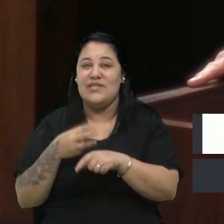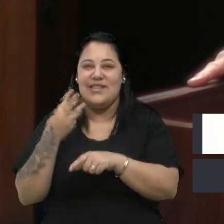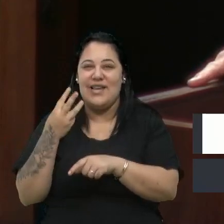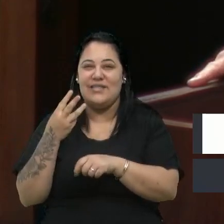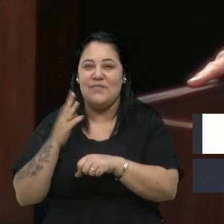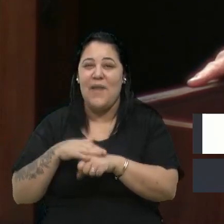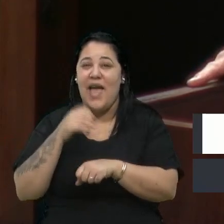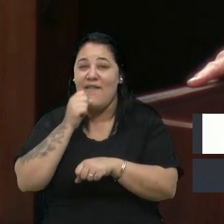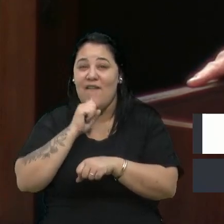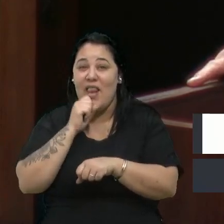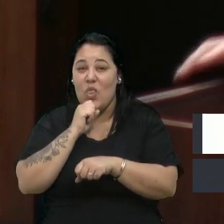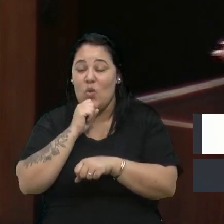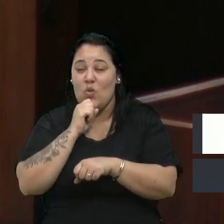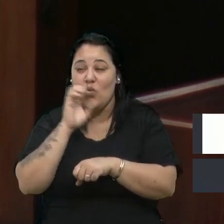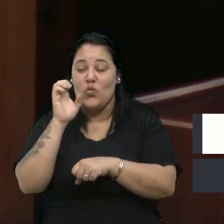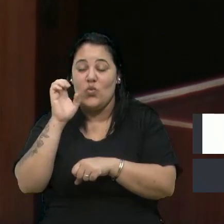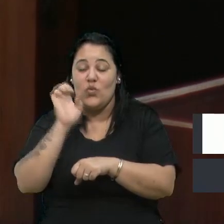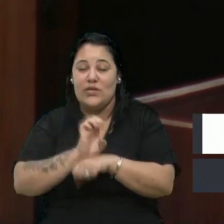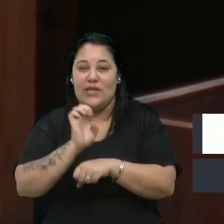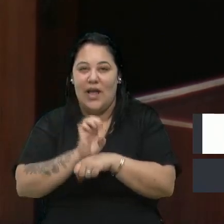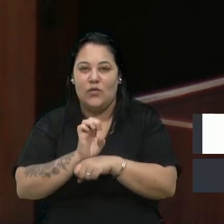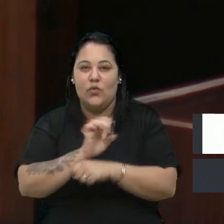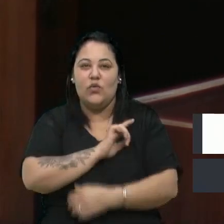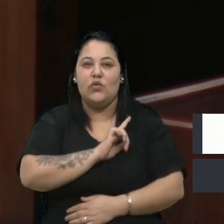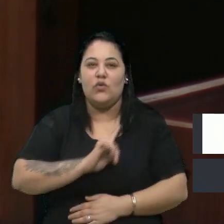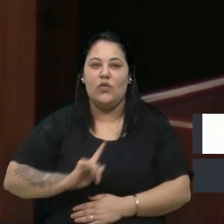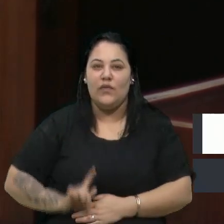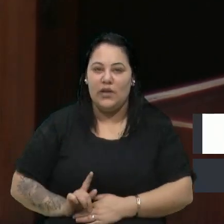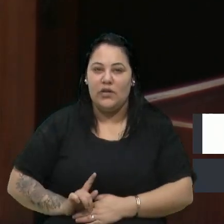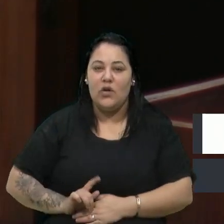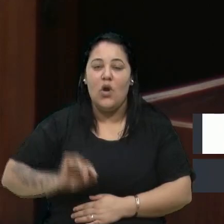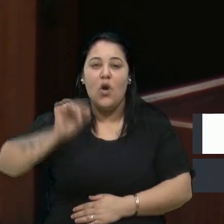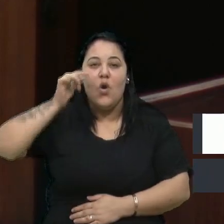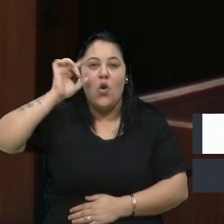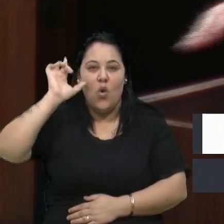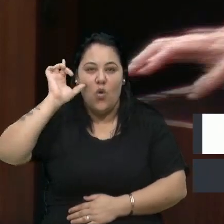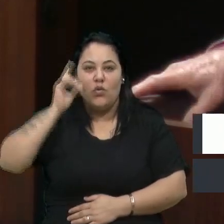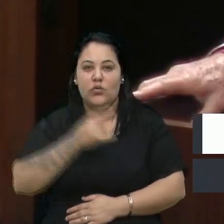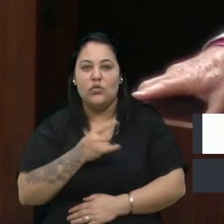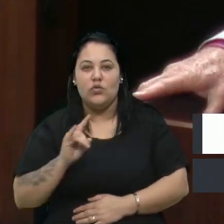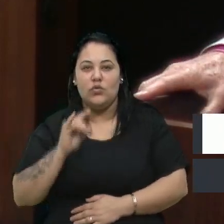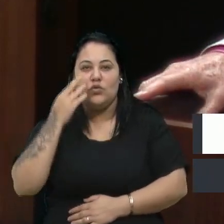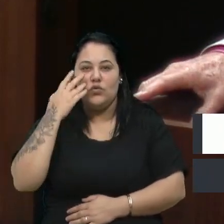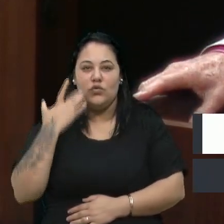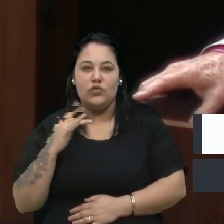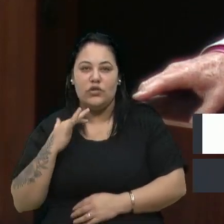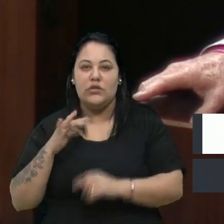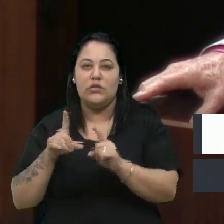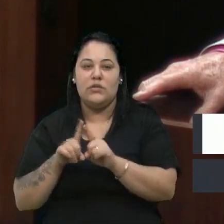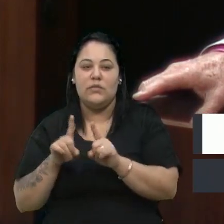do Estado. E o governador, ontem ou nos últimos dias,